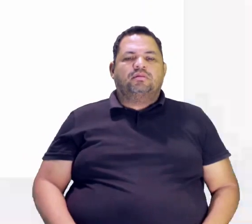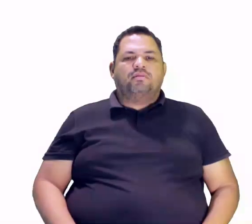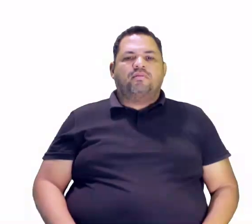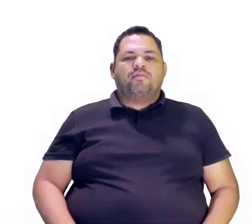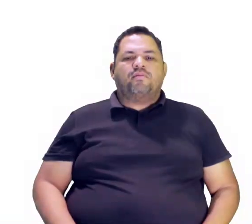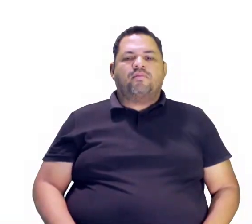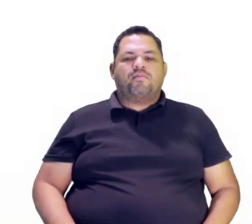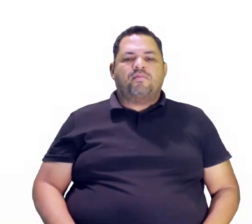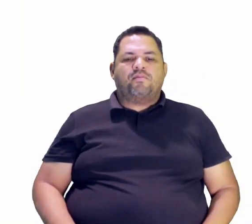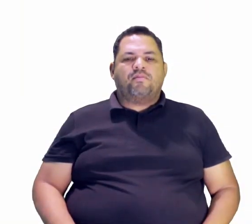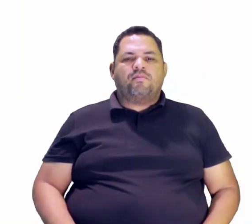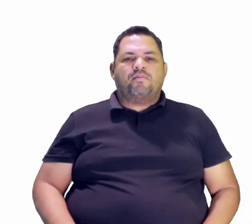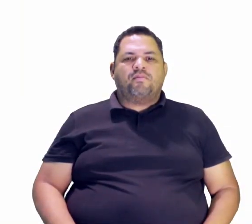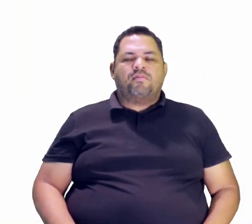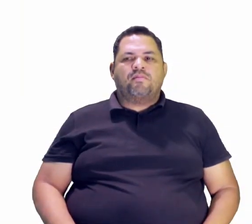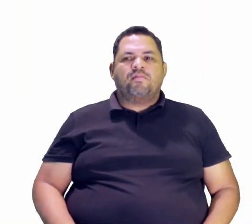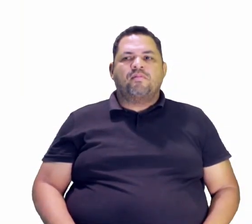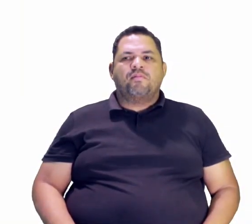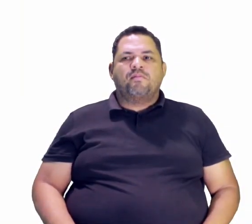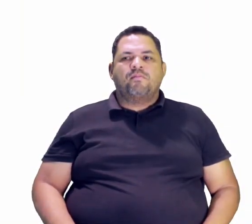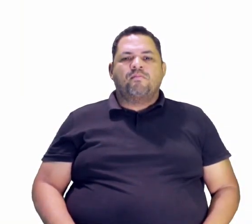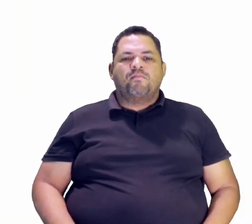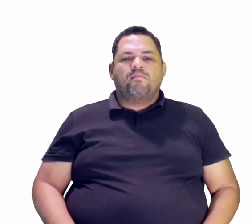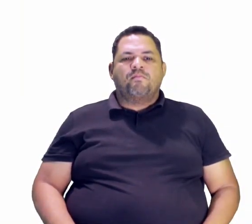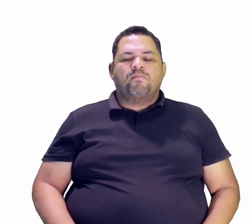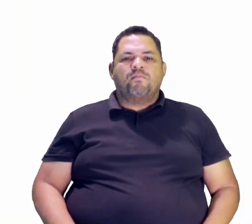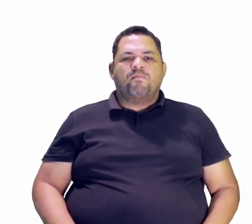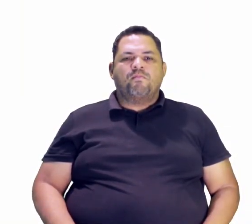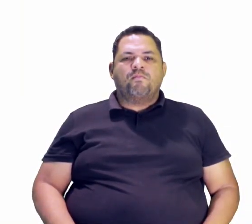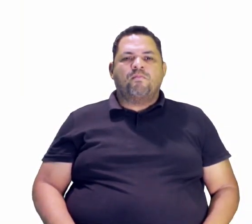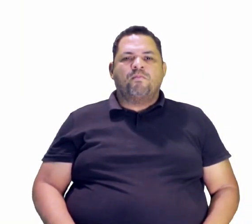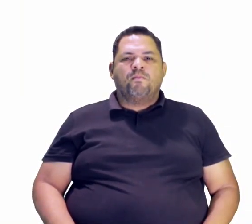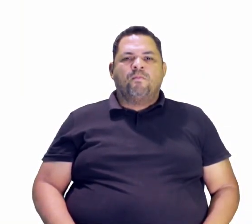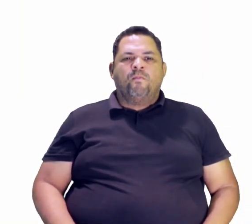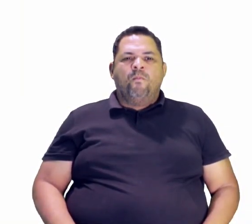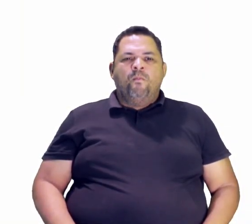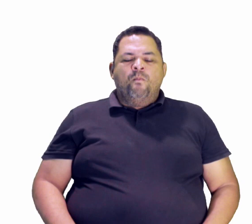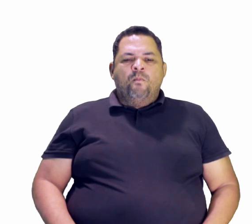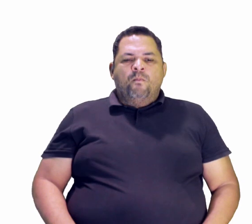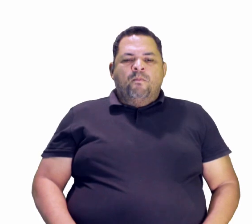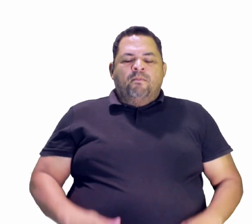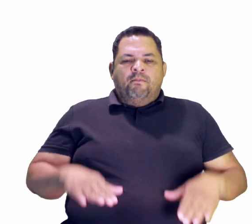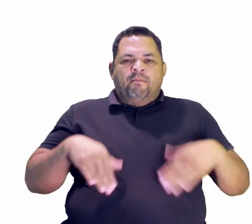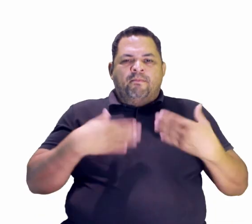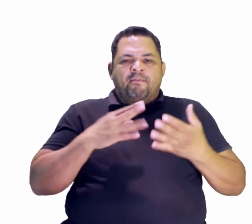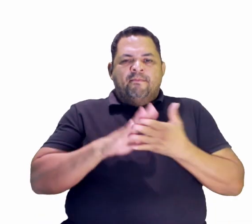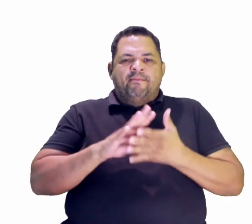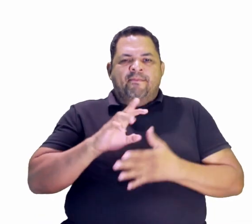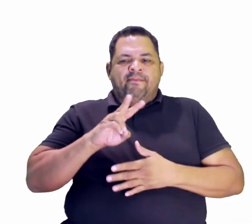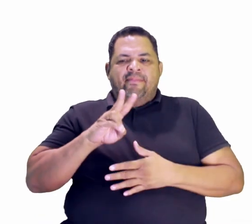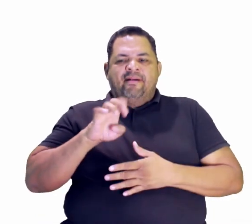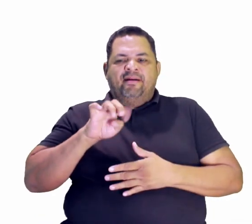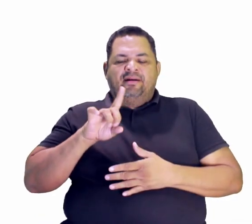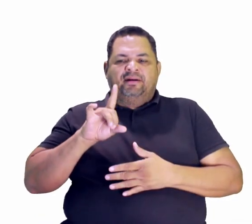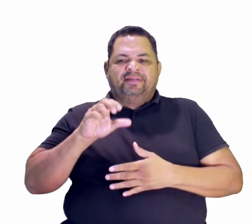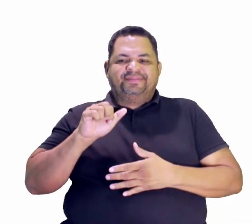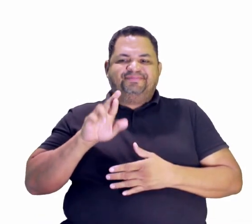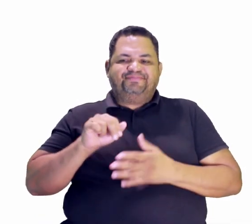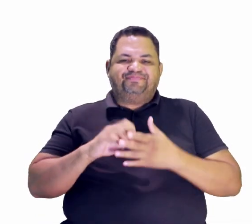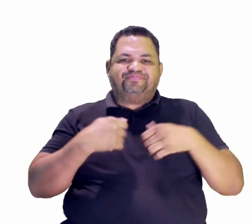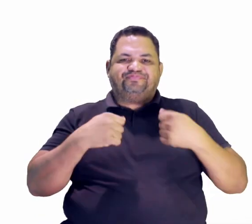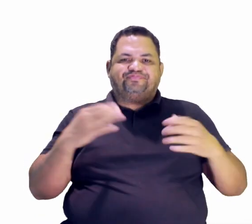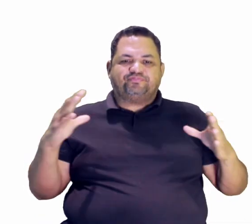Então vamos lá, continuar a nossa aula. Como nós estamos falando de vetores, nós vamos somar eles,